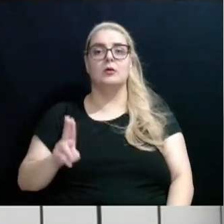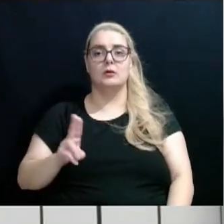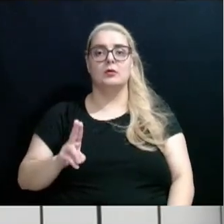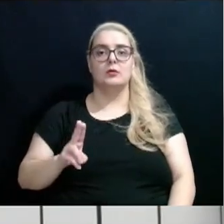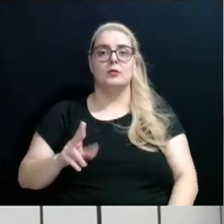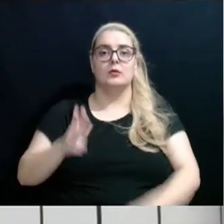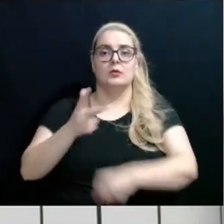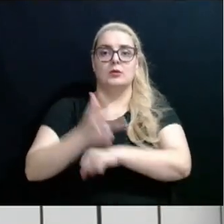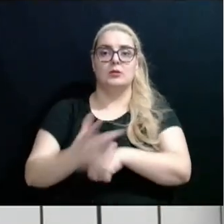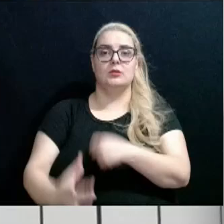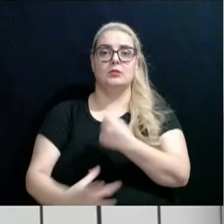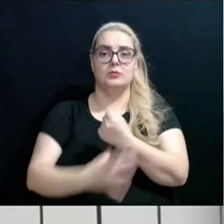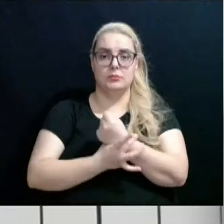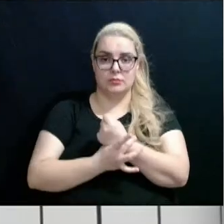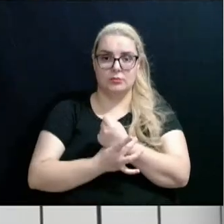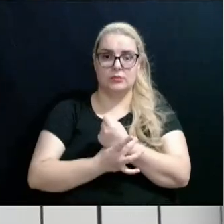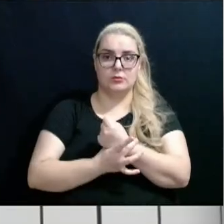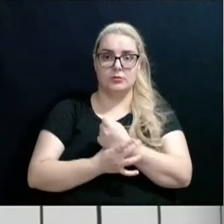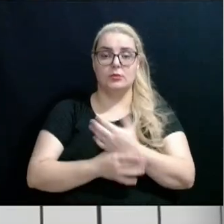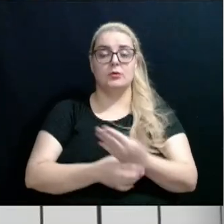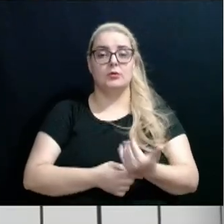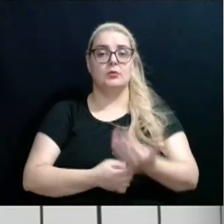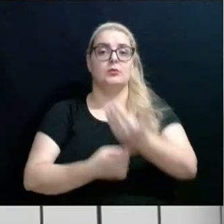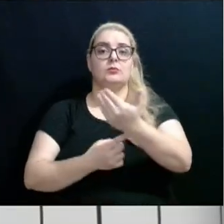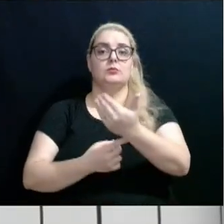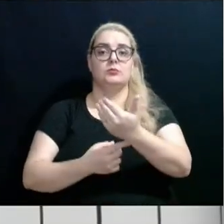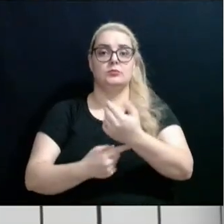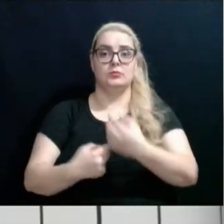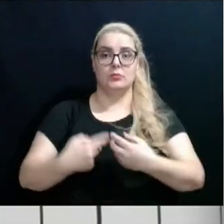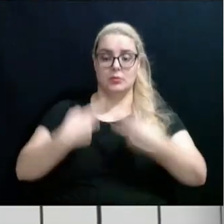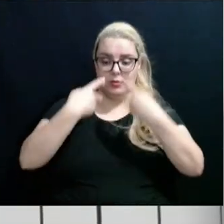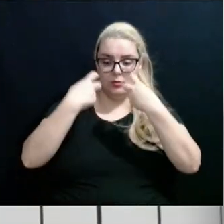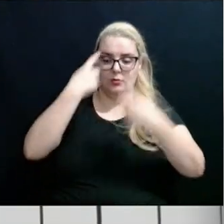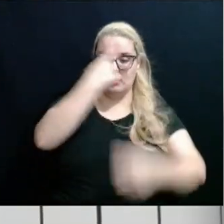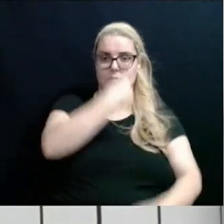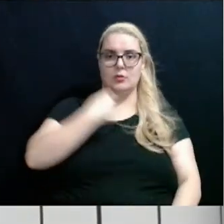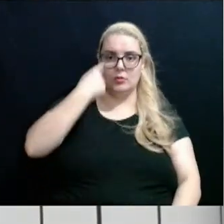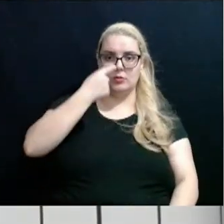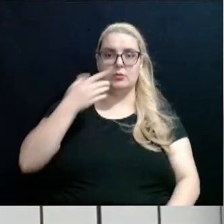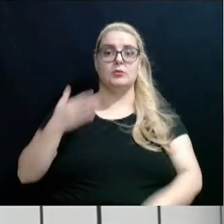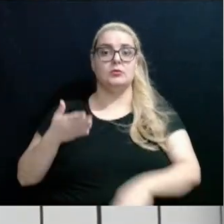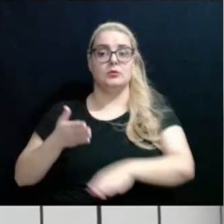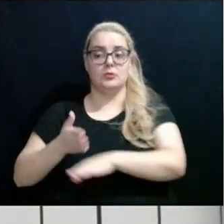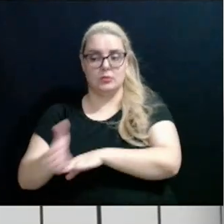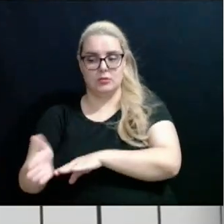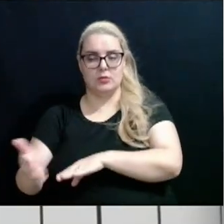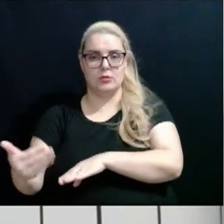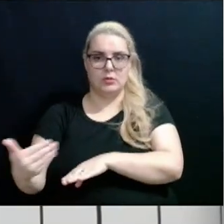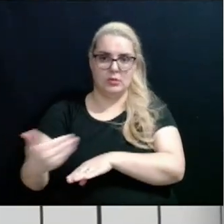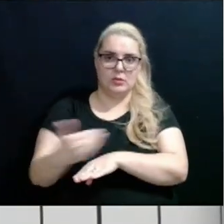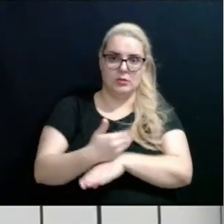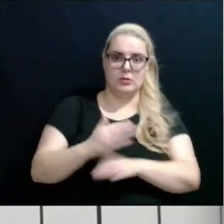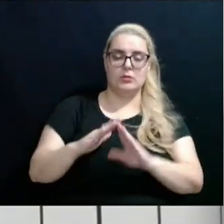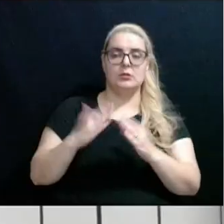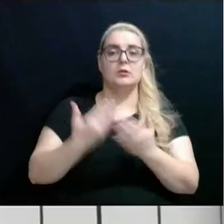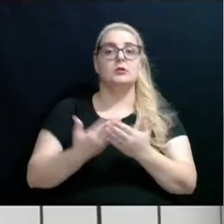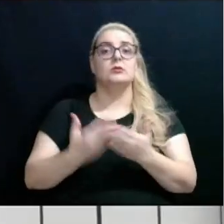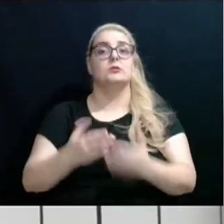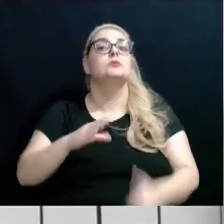de segurança com tecnologia de reconhecimento facial nas entradas e saídas das escolas